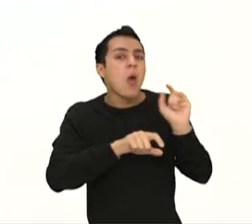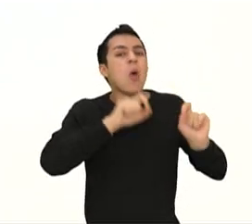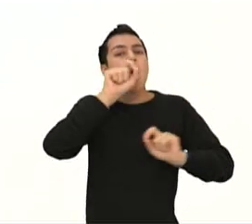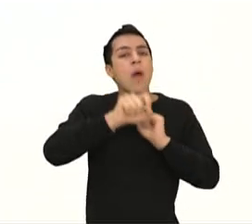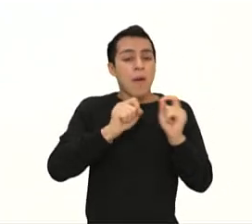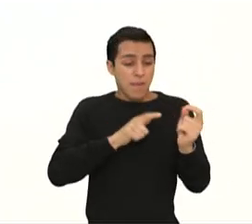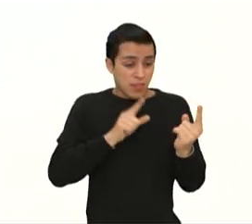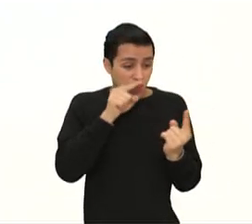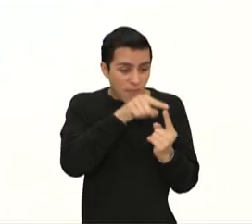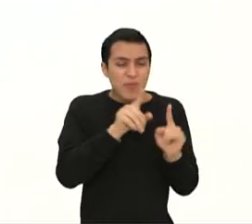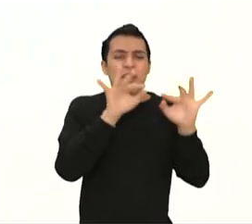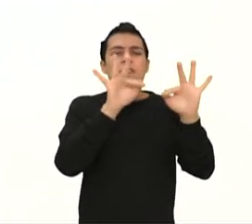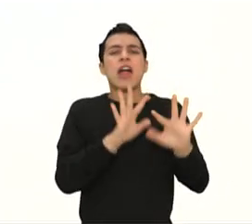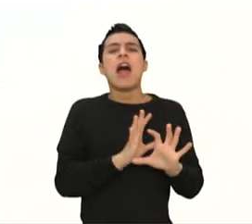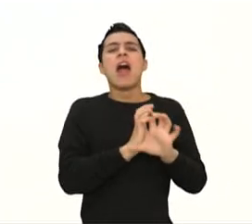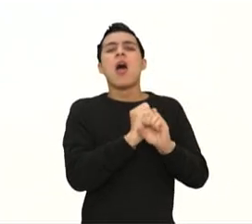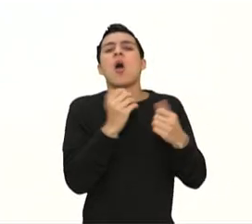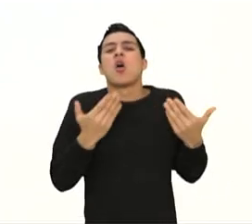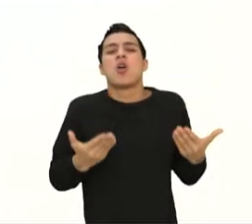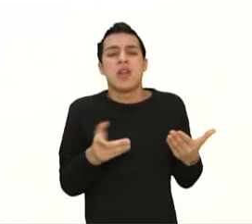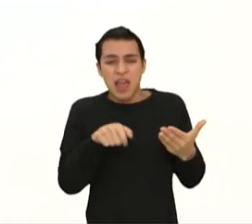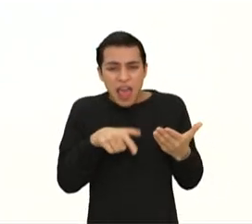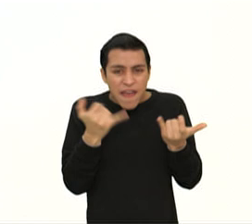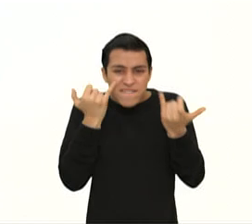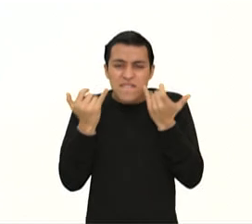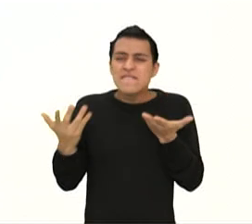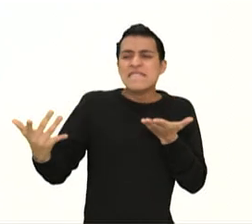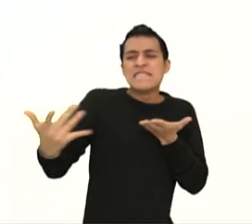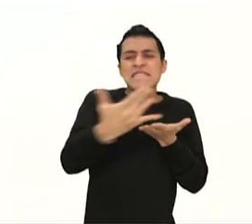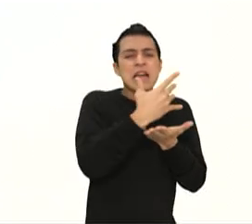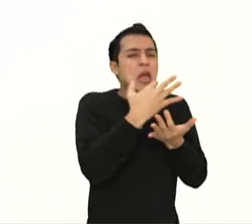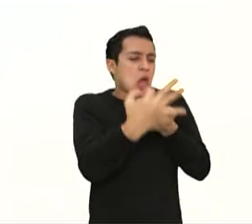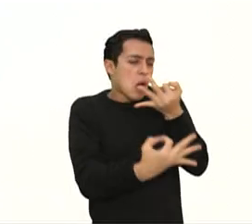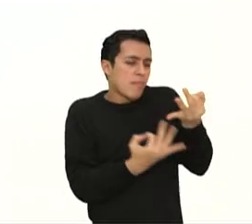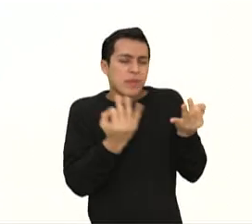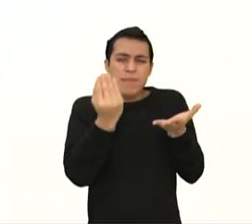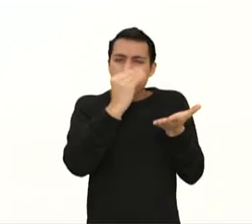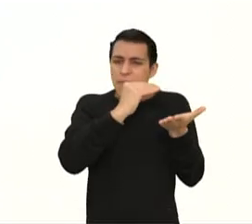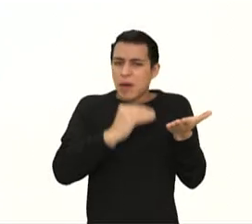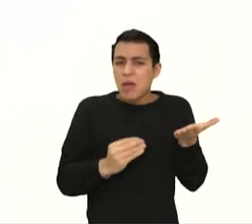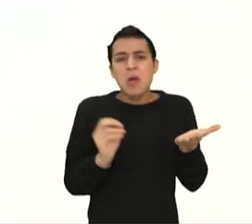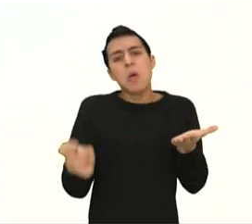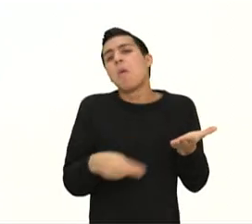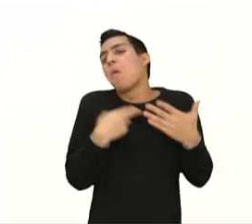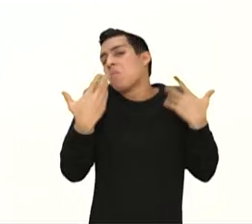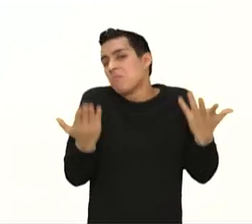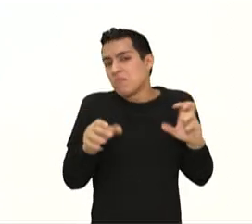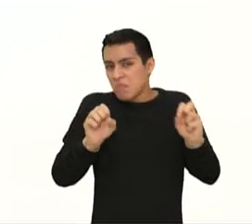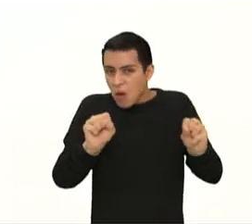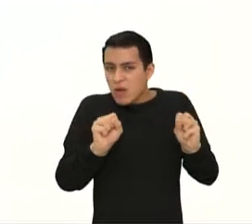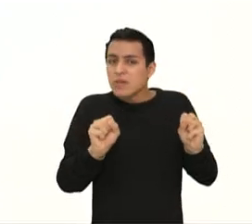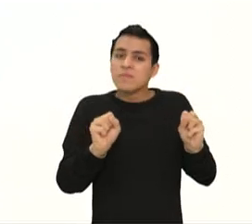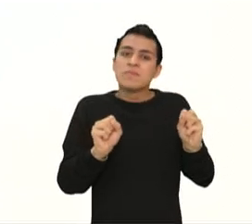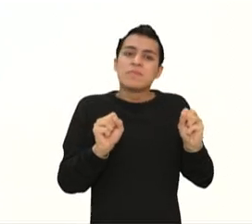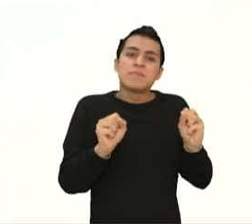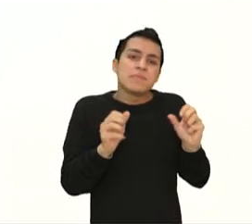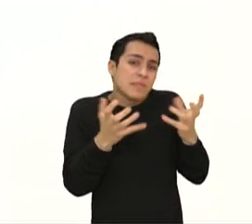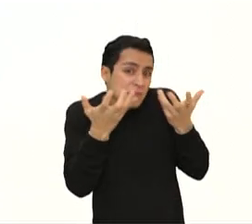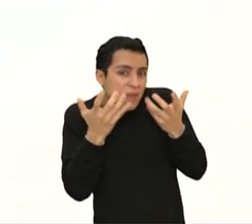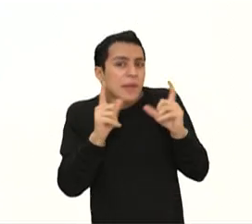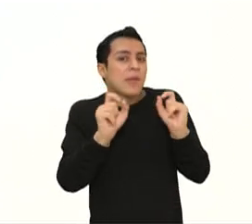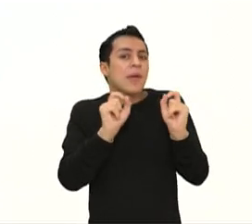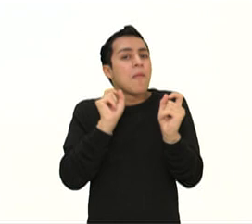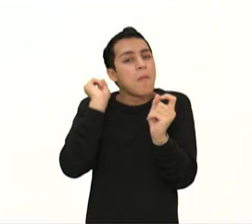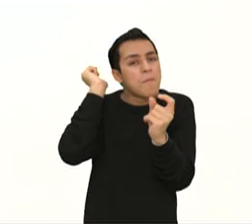o meu objetivo final é reunir informações e opiniões. Ou então, eu posso querer, como objetivo da minha